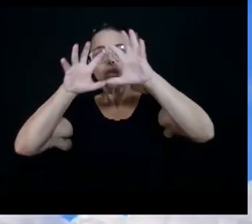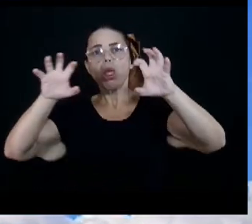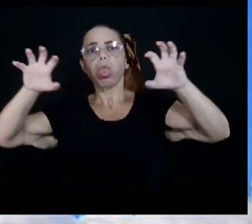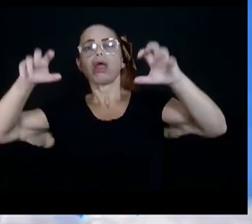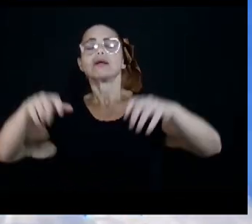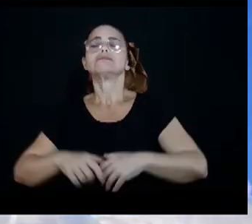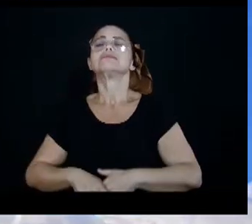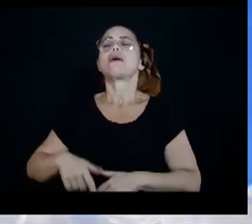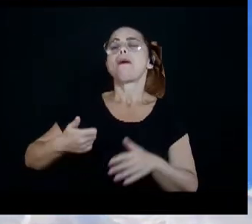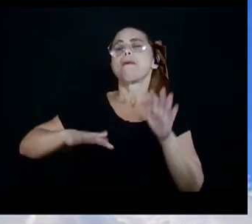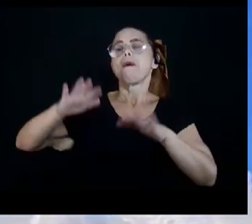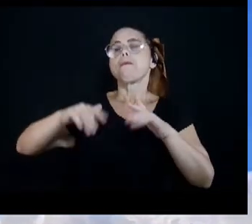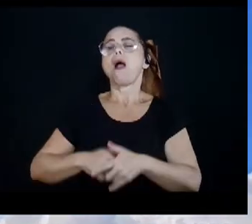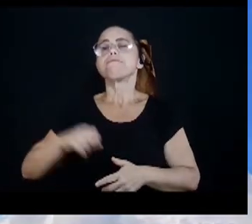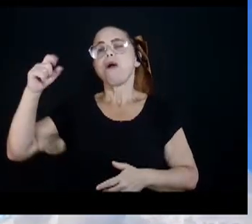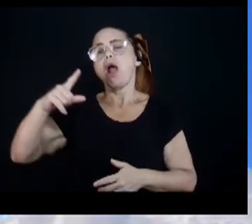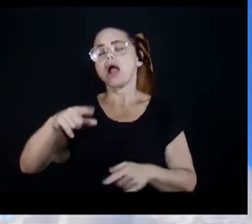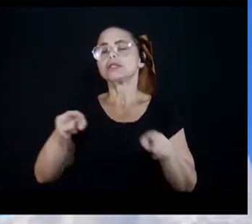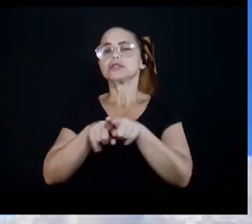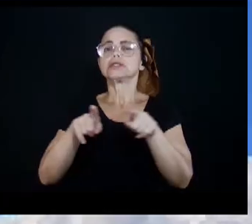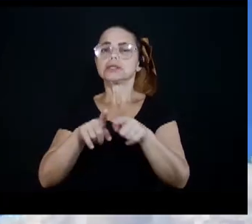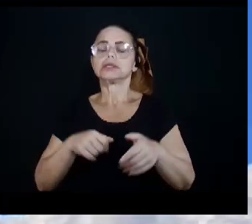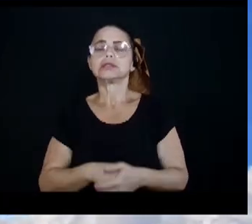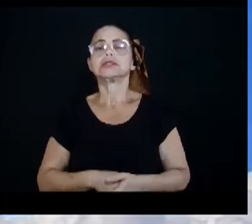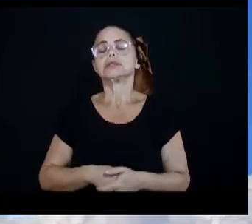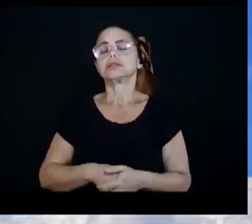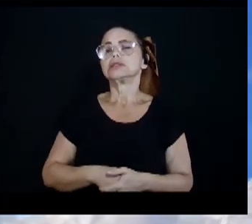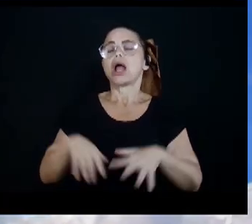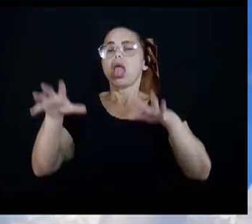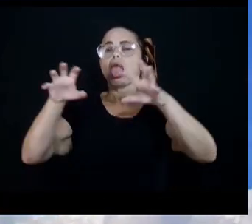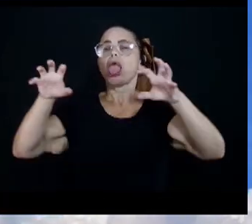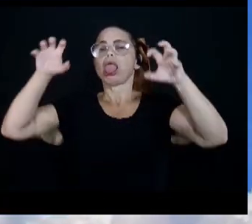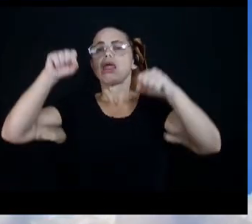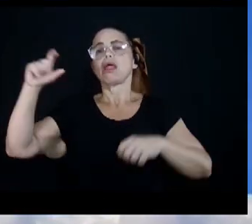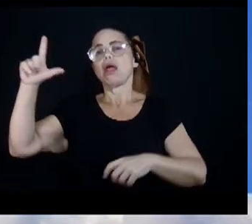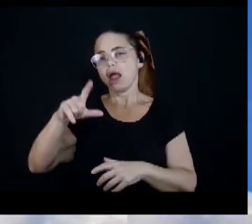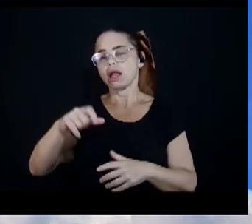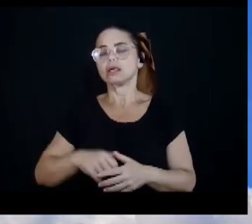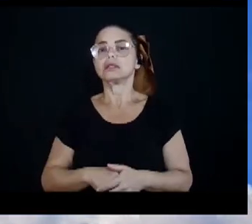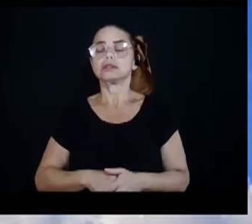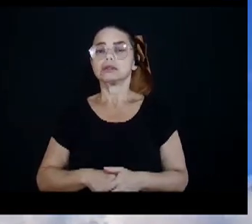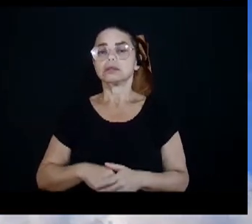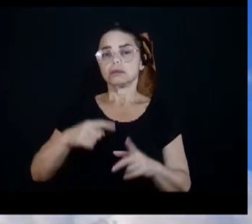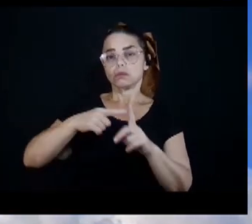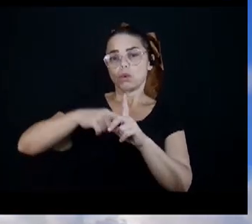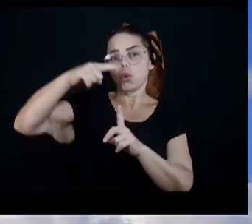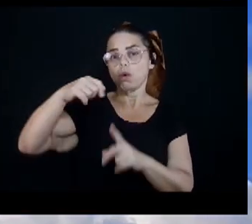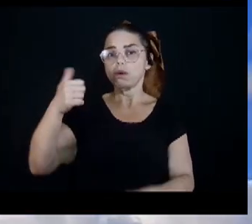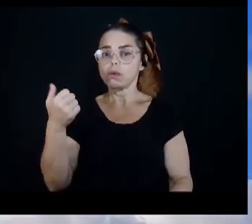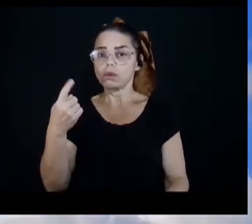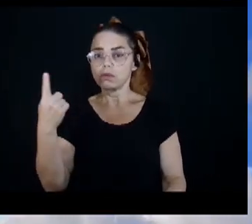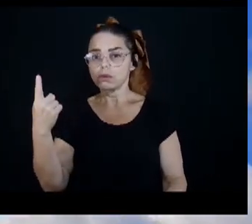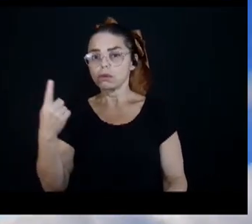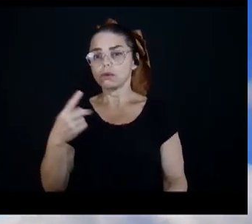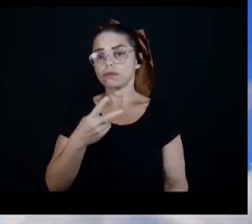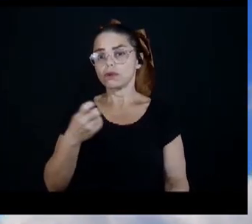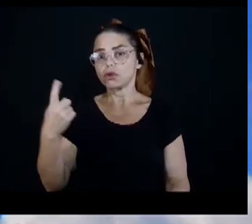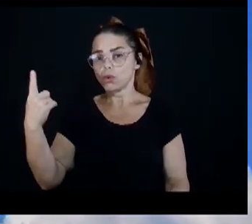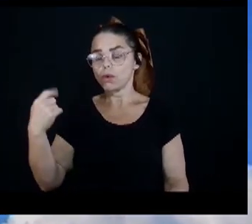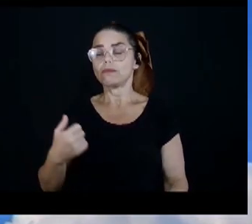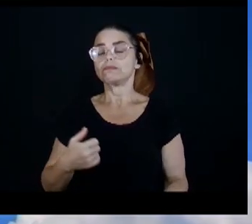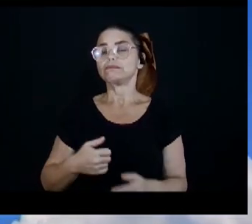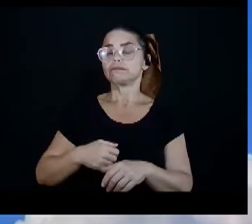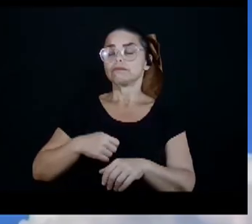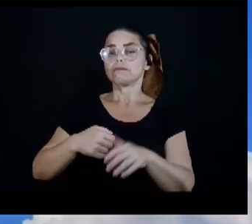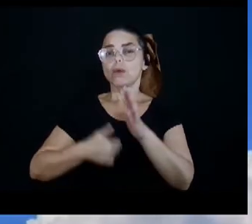sol e também parcialmente nublado. E as temperaturas ficam entre 21, logo nas primeiras horas da manhã,